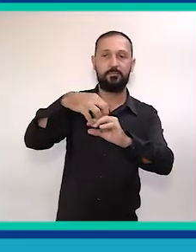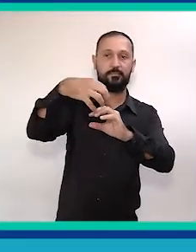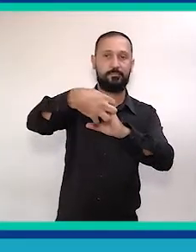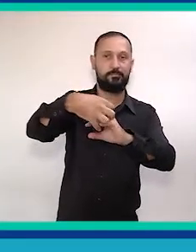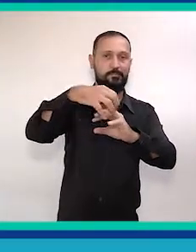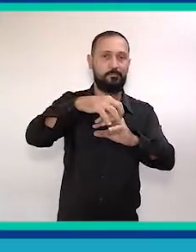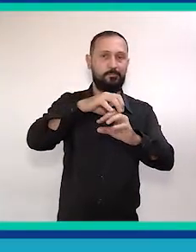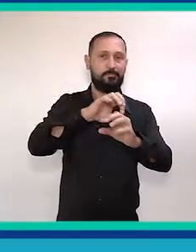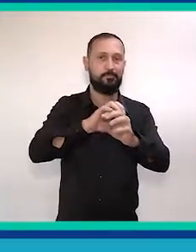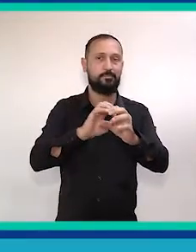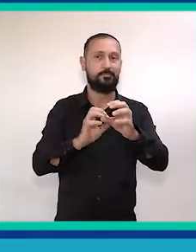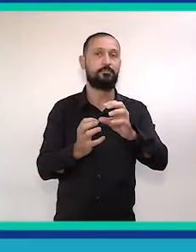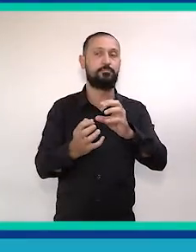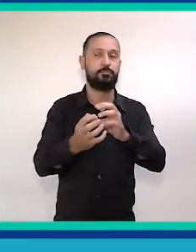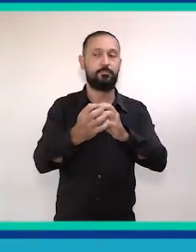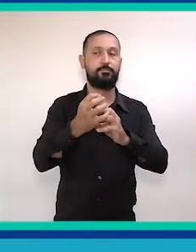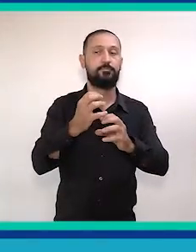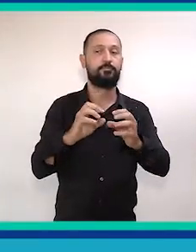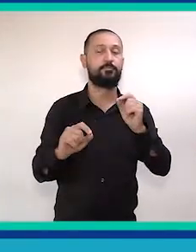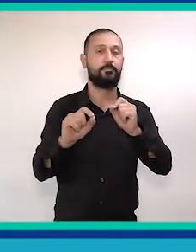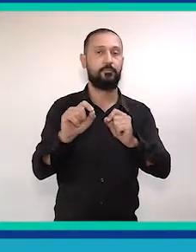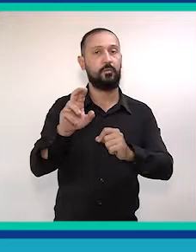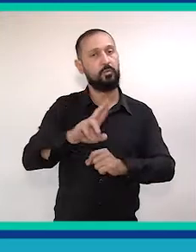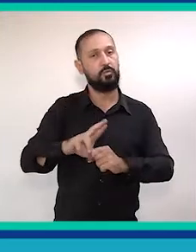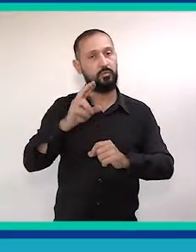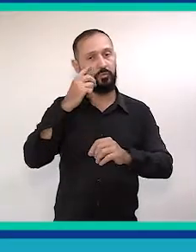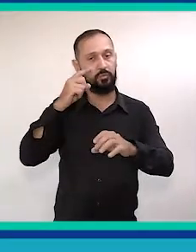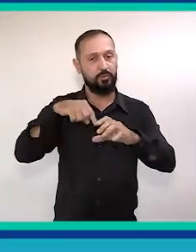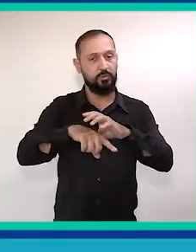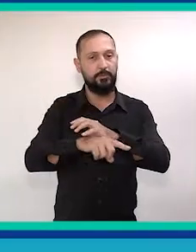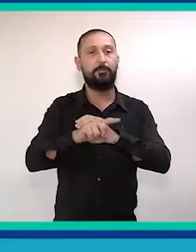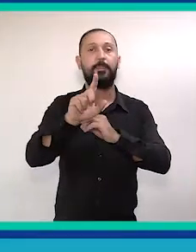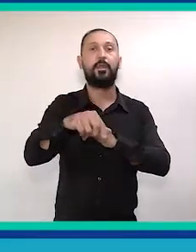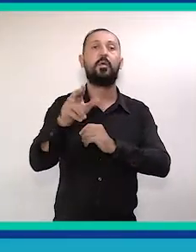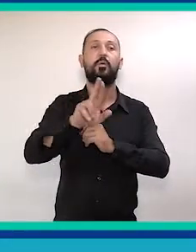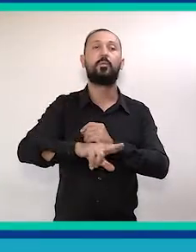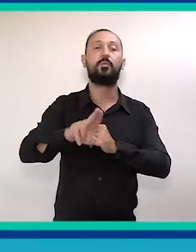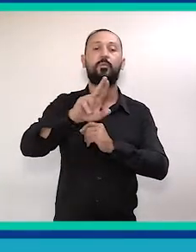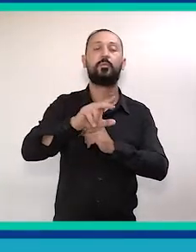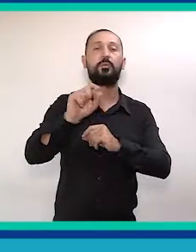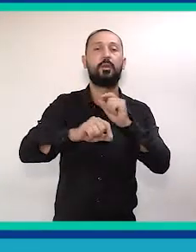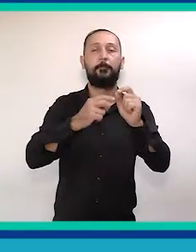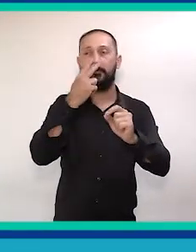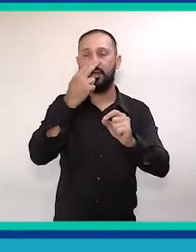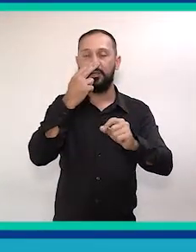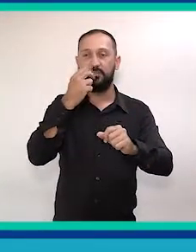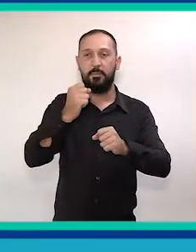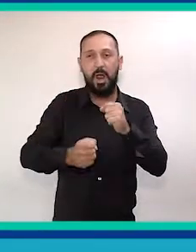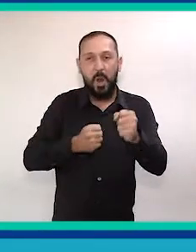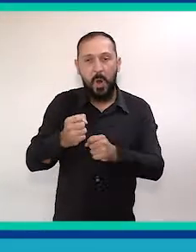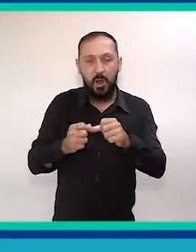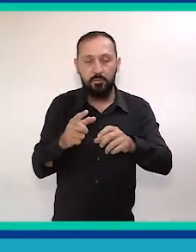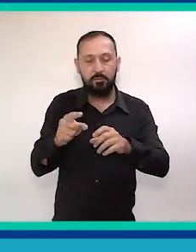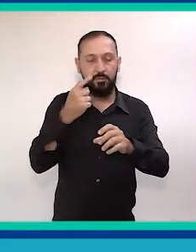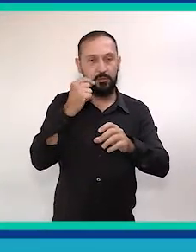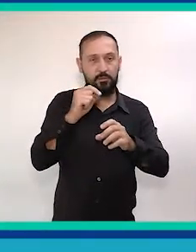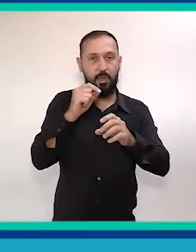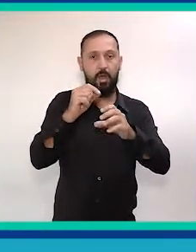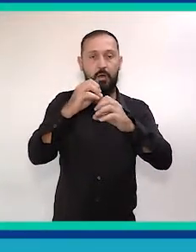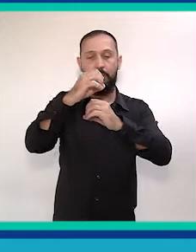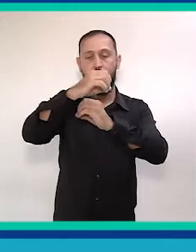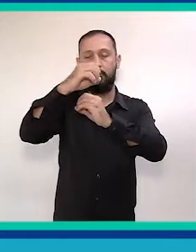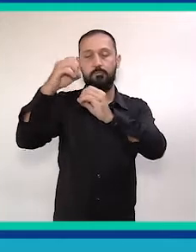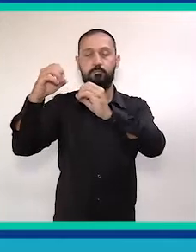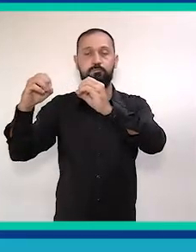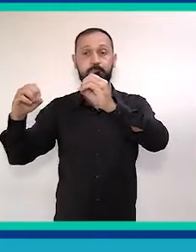e saindo em todas essas galerias, em todos os poros, em todos os canos. Então, isso aqui é como se fosse uma corrida desigual,